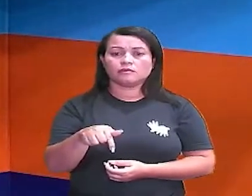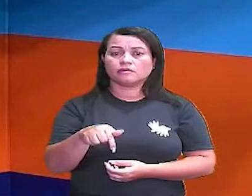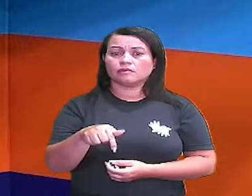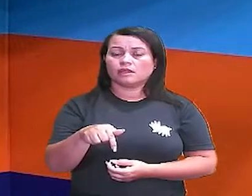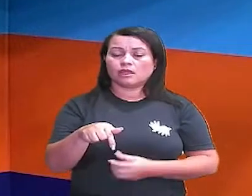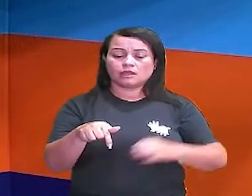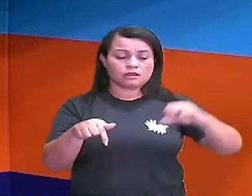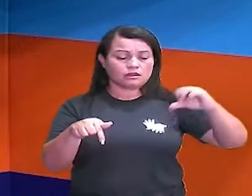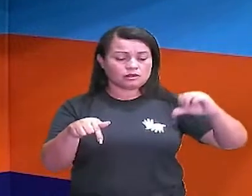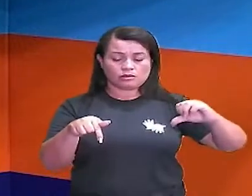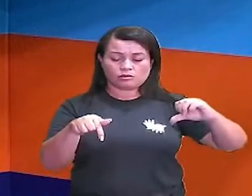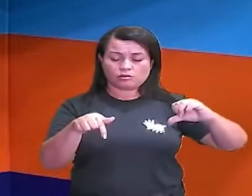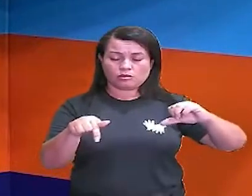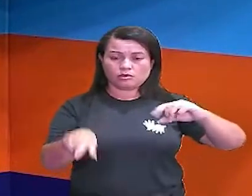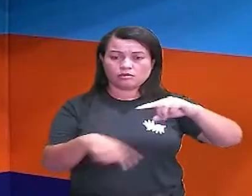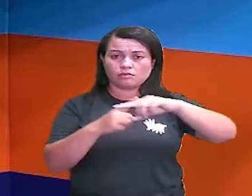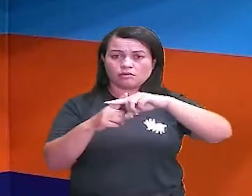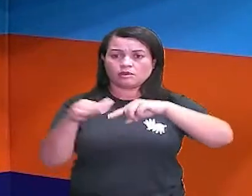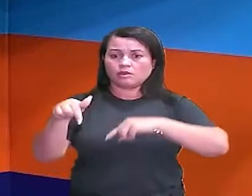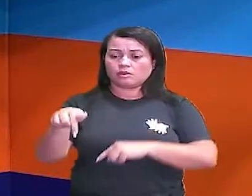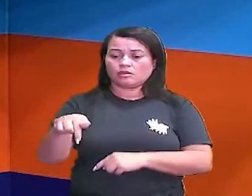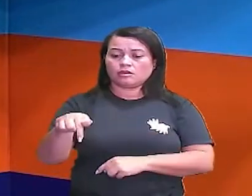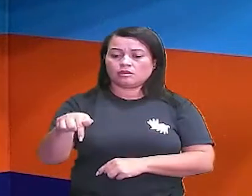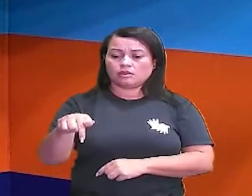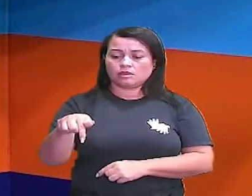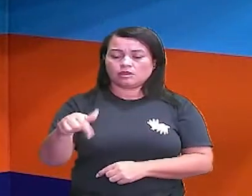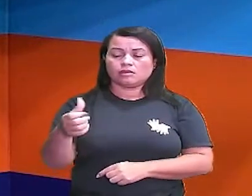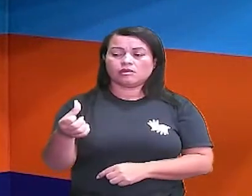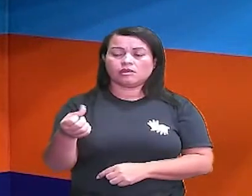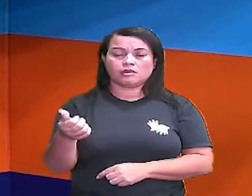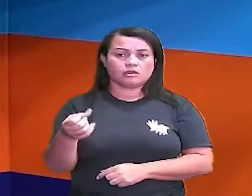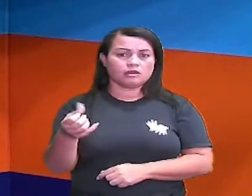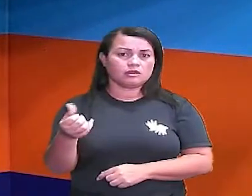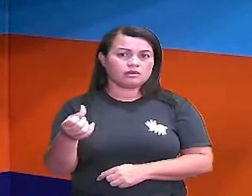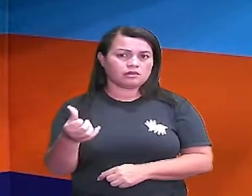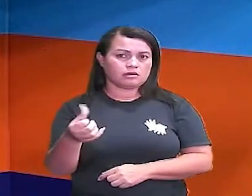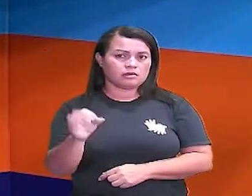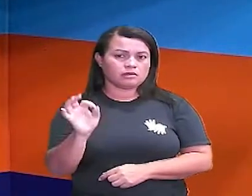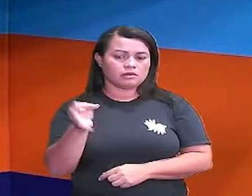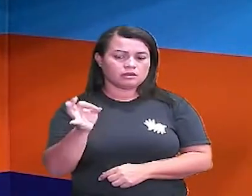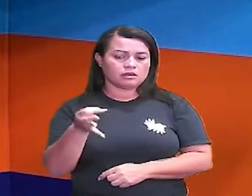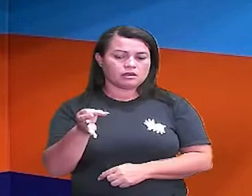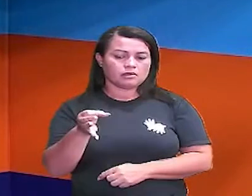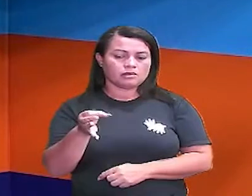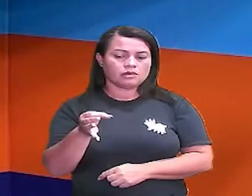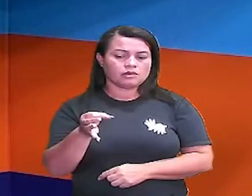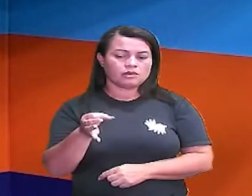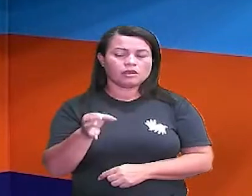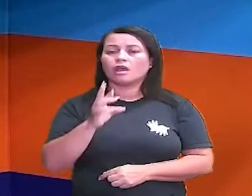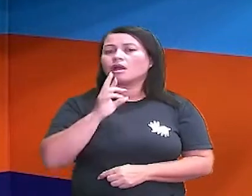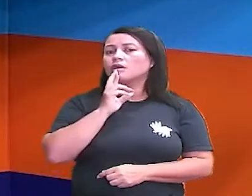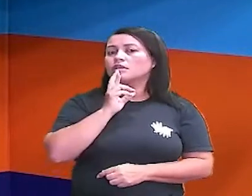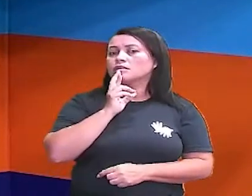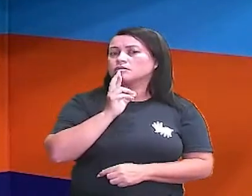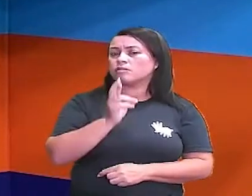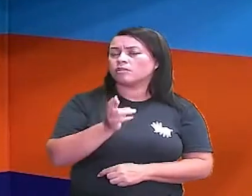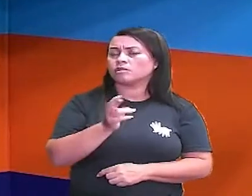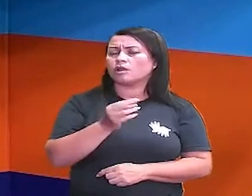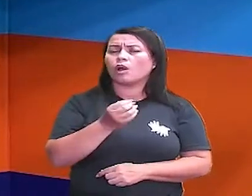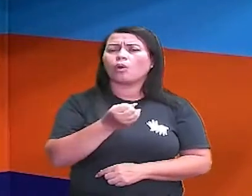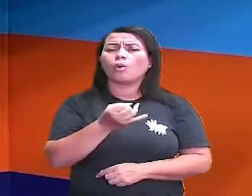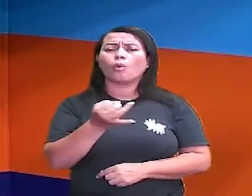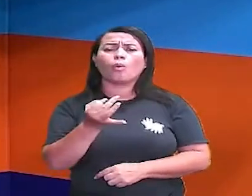9 mais 7, eu vou chegar no 16, tá certo? Então, a respostinha, ó, quantos